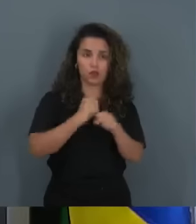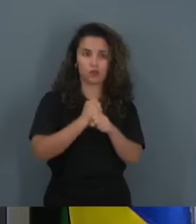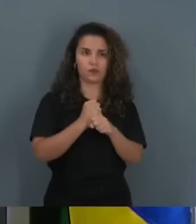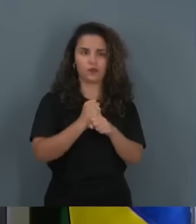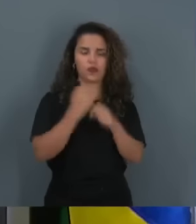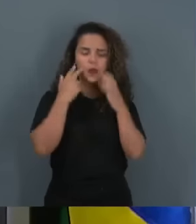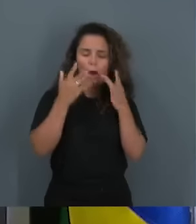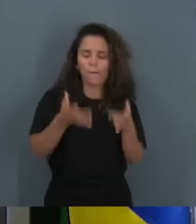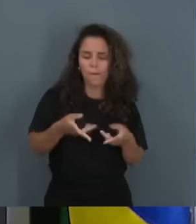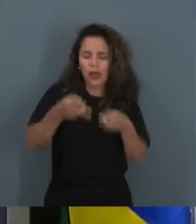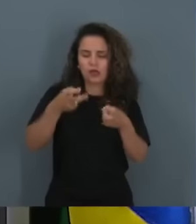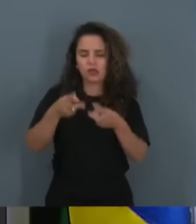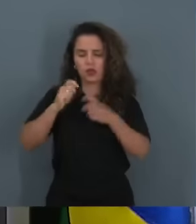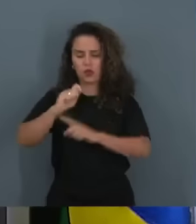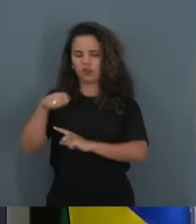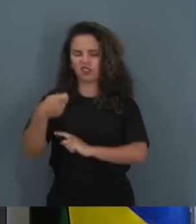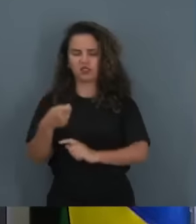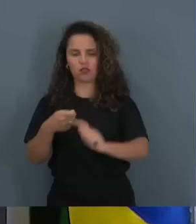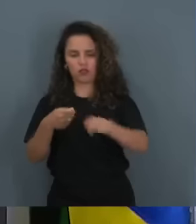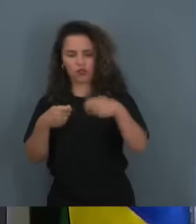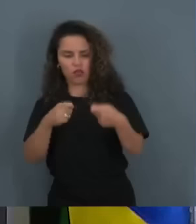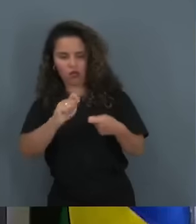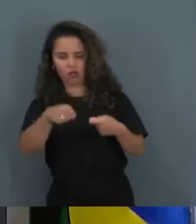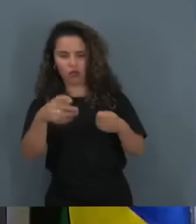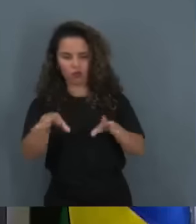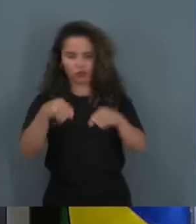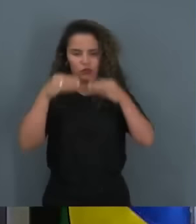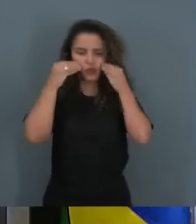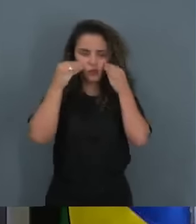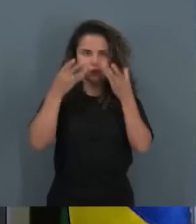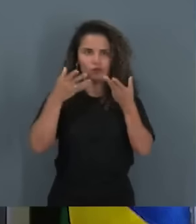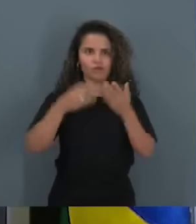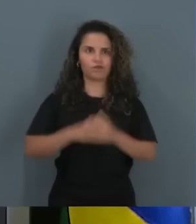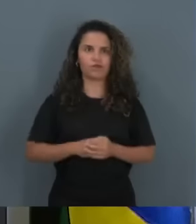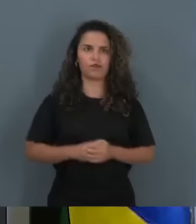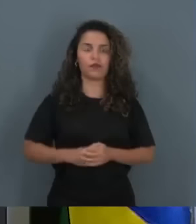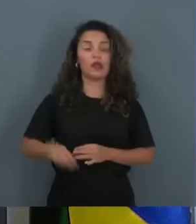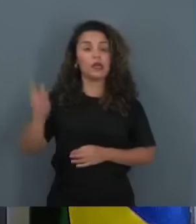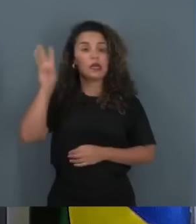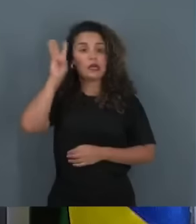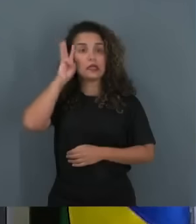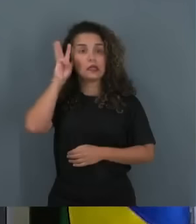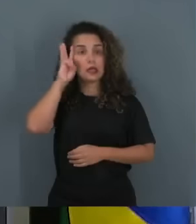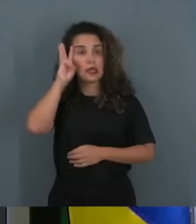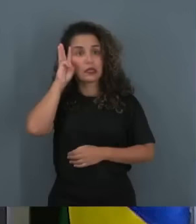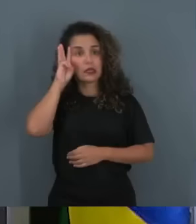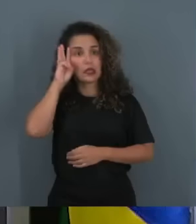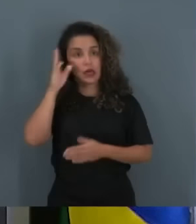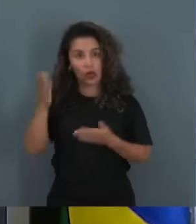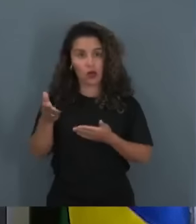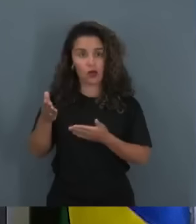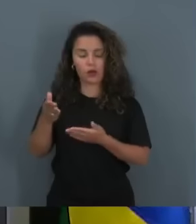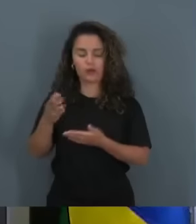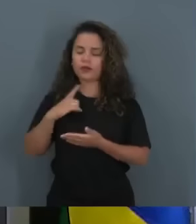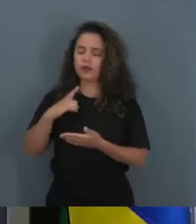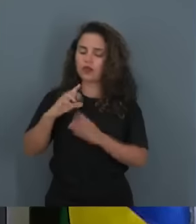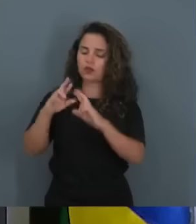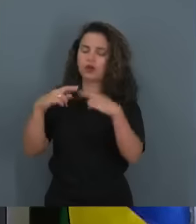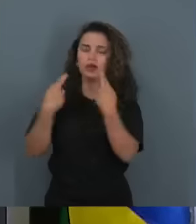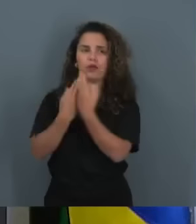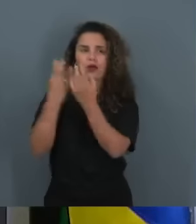sinais. Terça-feira agora, nós vamos ter uma sessão solene